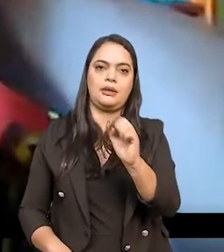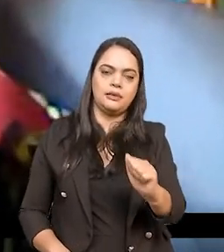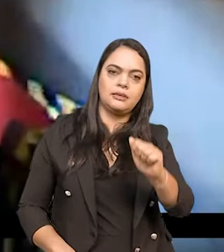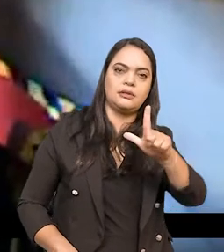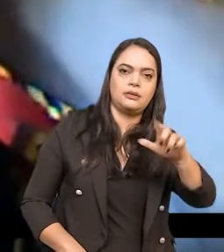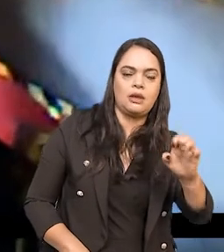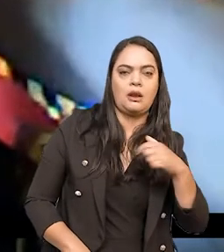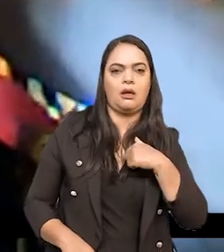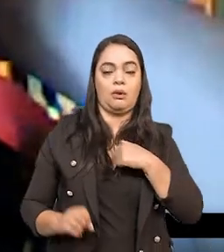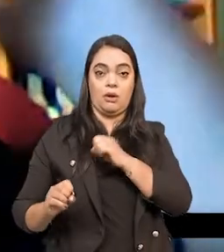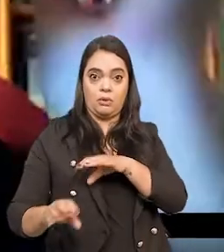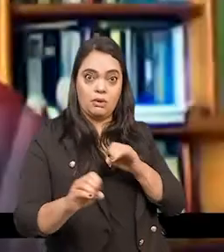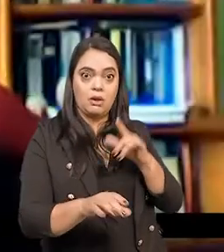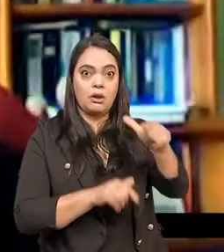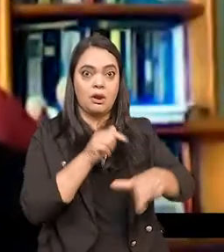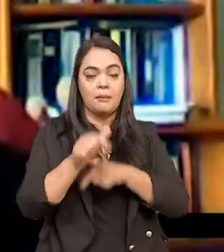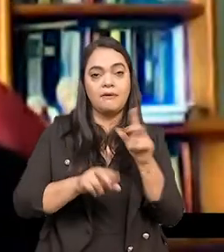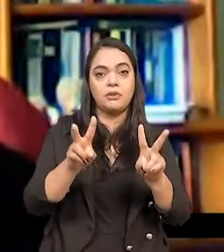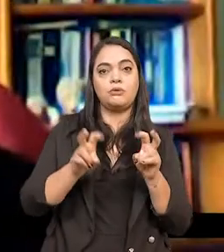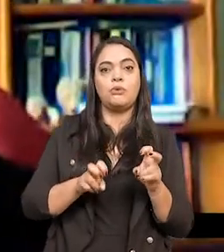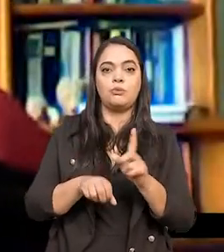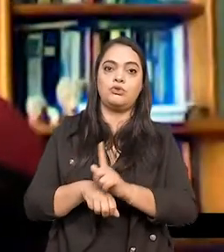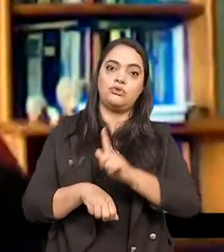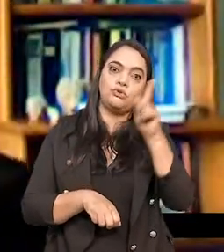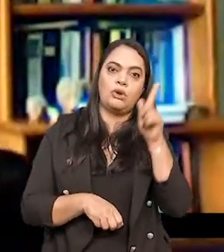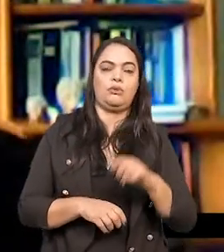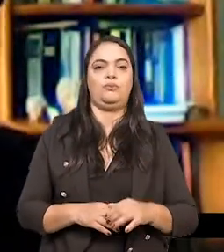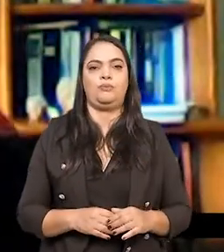trabalhava com questões de gênero e com Michel Foucault.